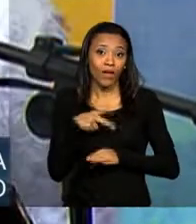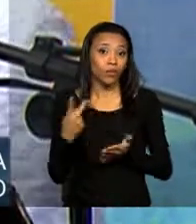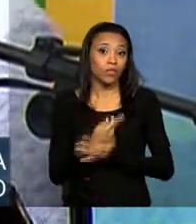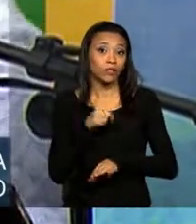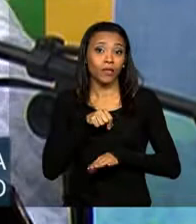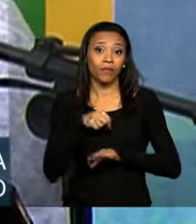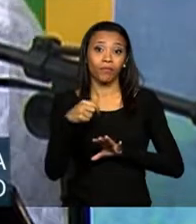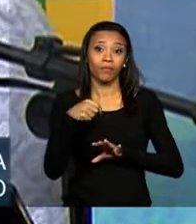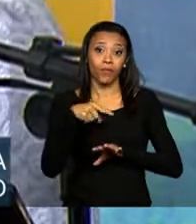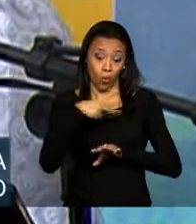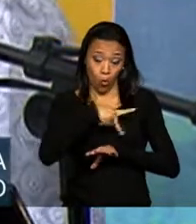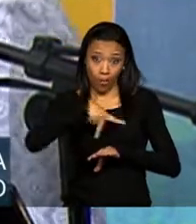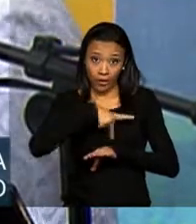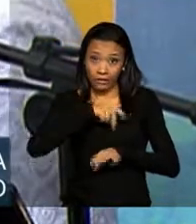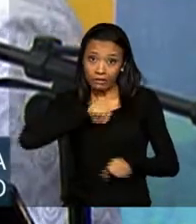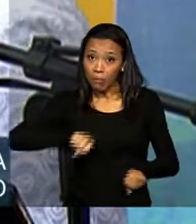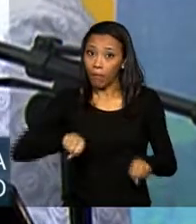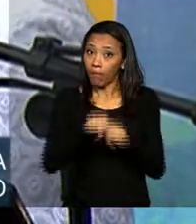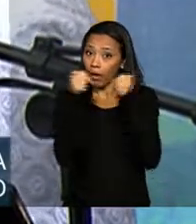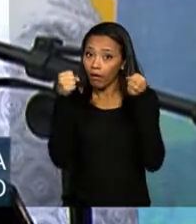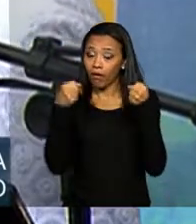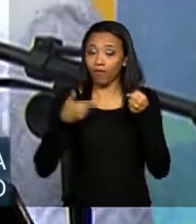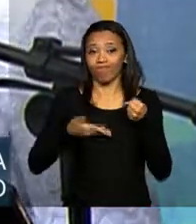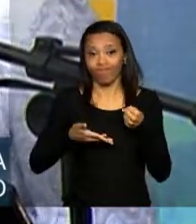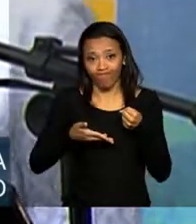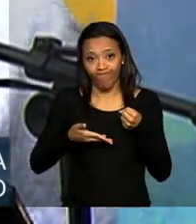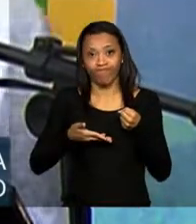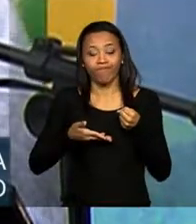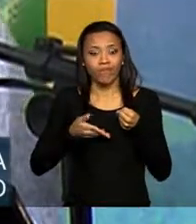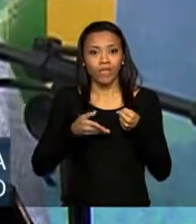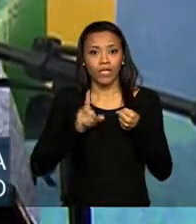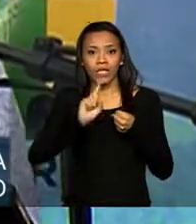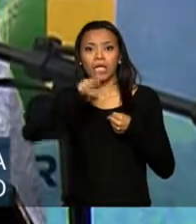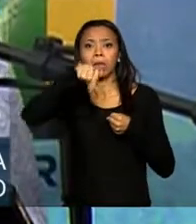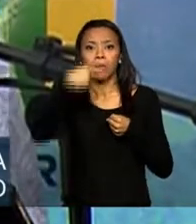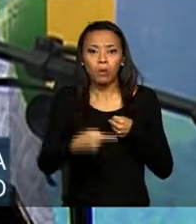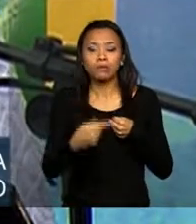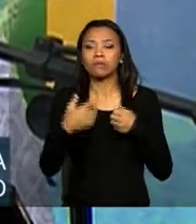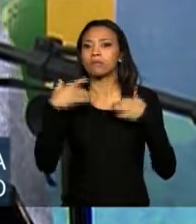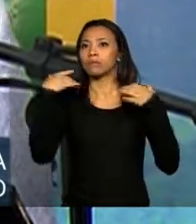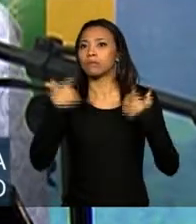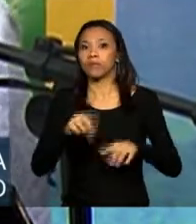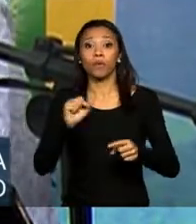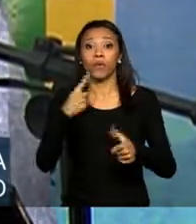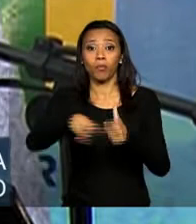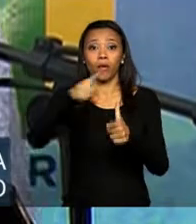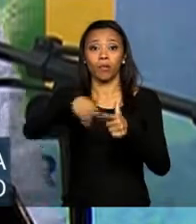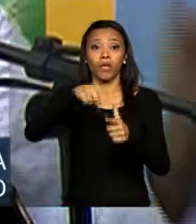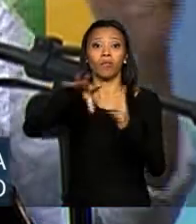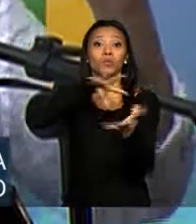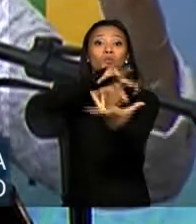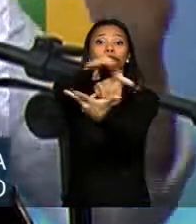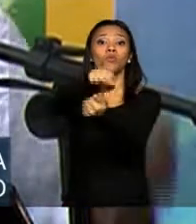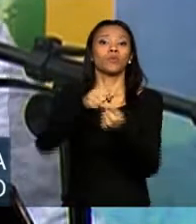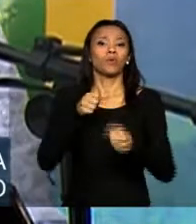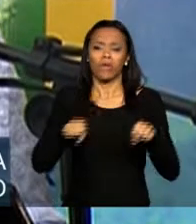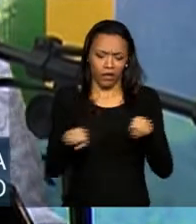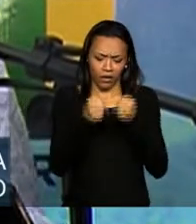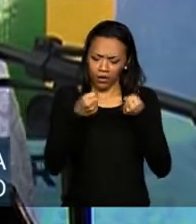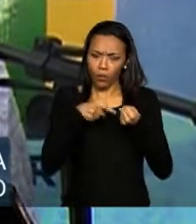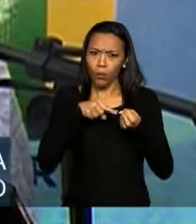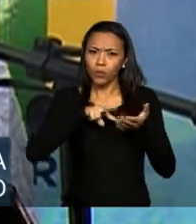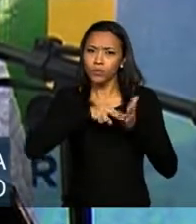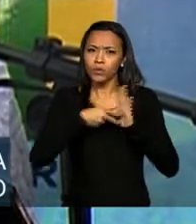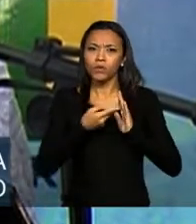o país que brava que brava no dia seguinte que brava que quer quebrar não tinha dinheiro